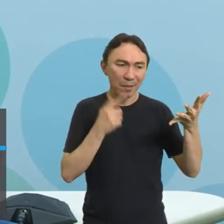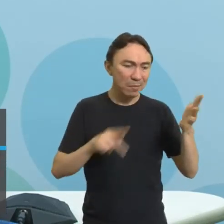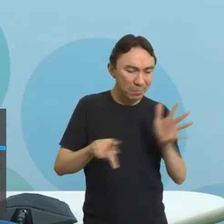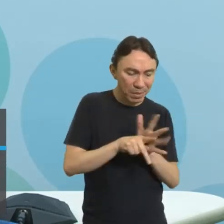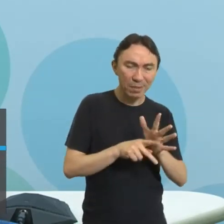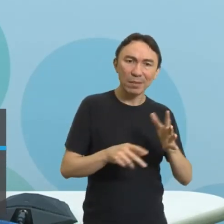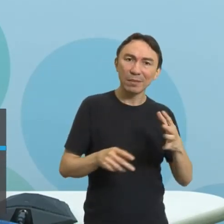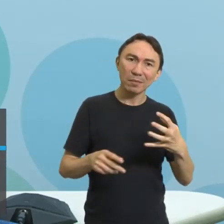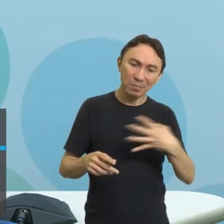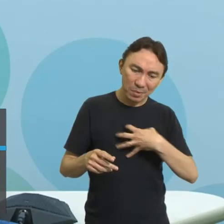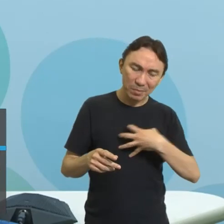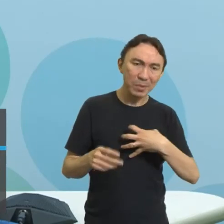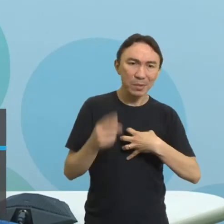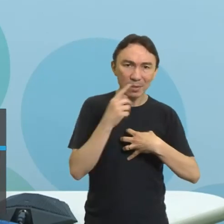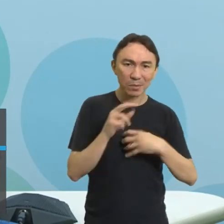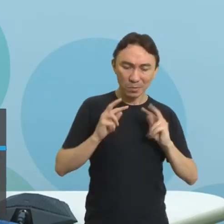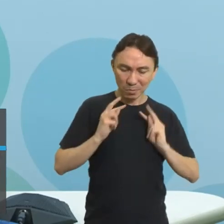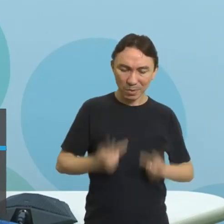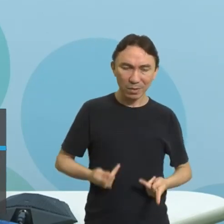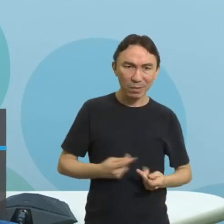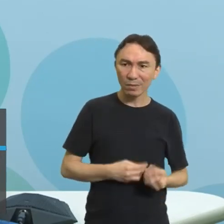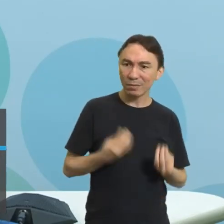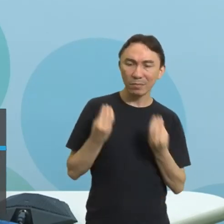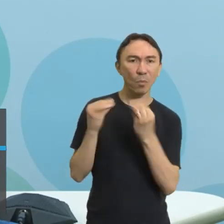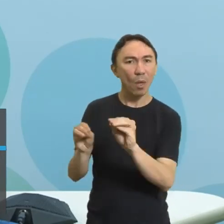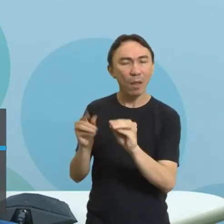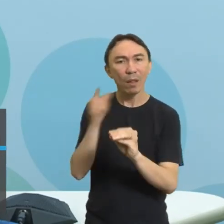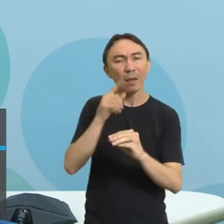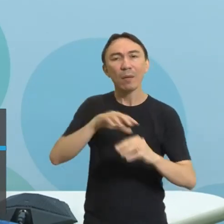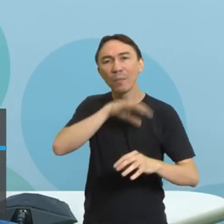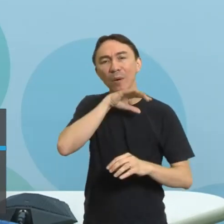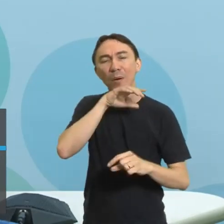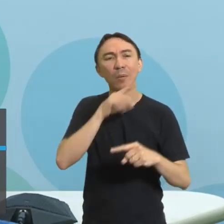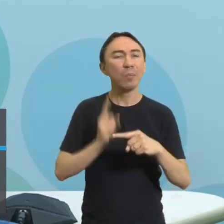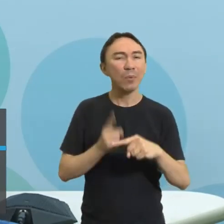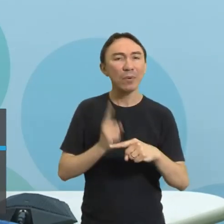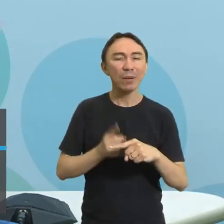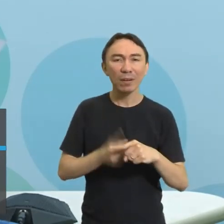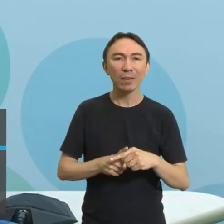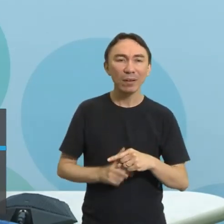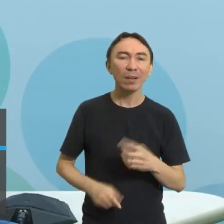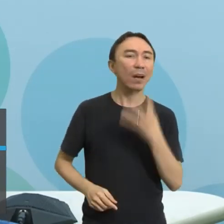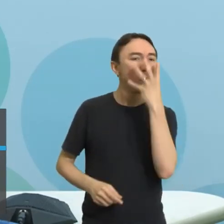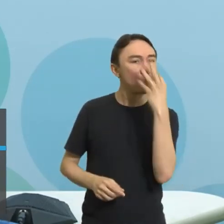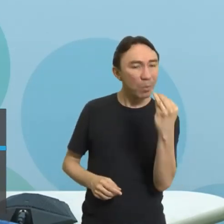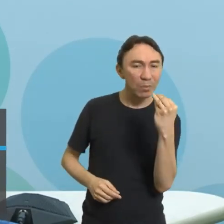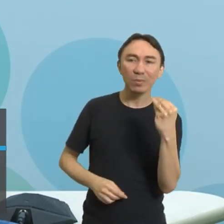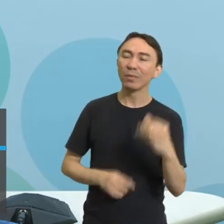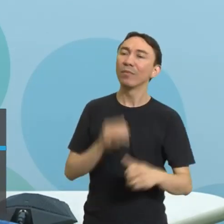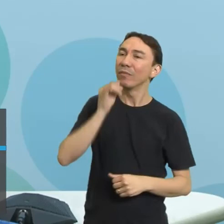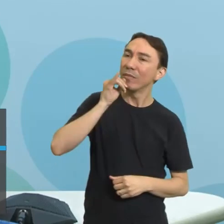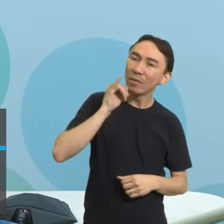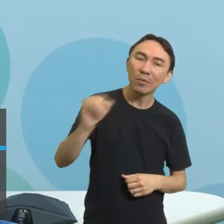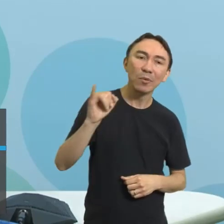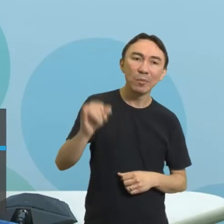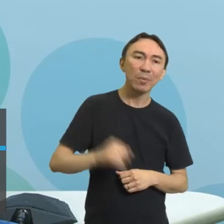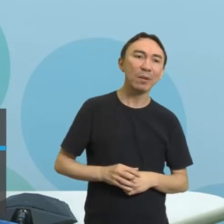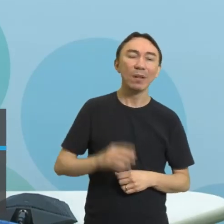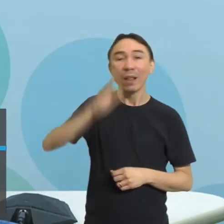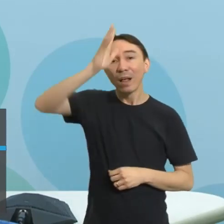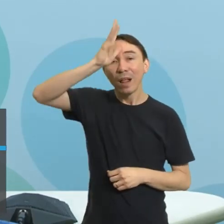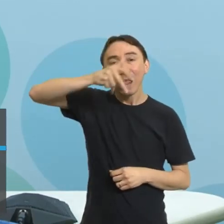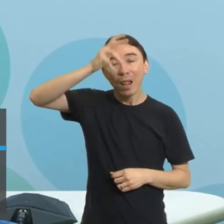exemplo, né? O que a raposa pode ter dito aos galos e às galinhas, né? Enfim, são sugestões,